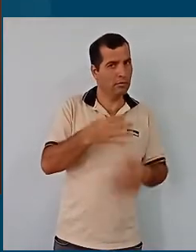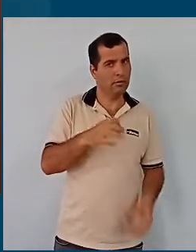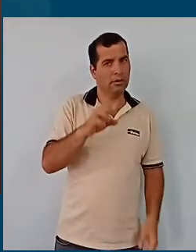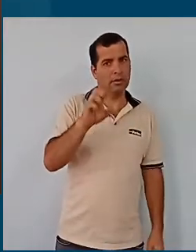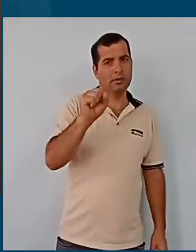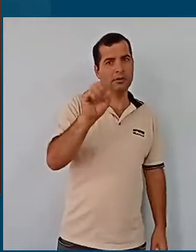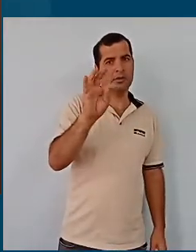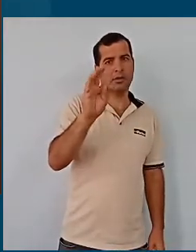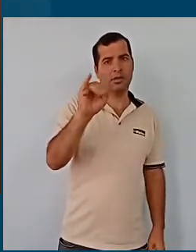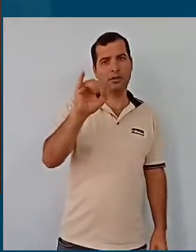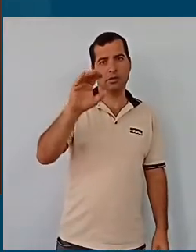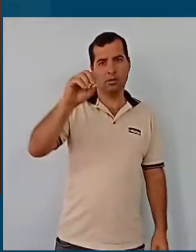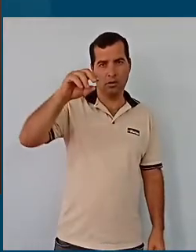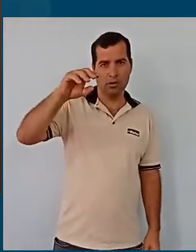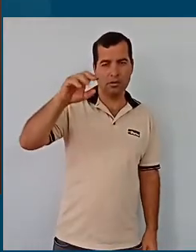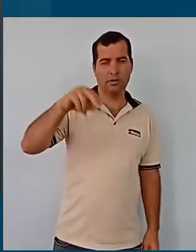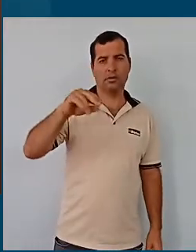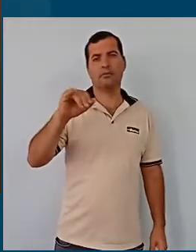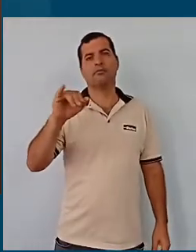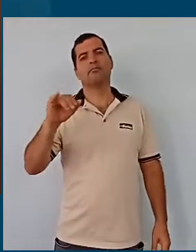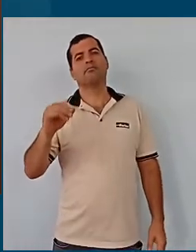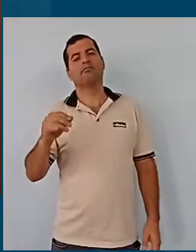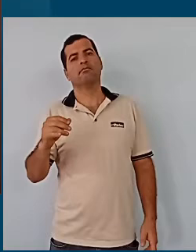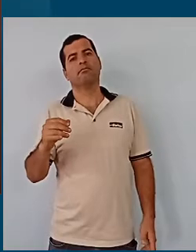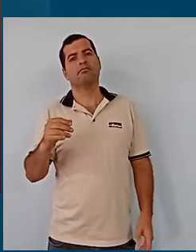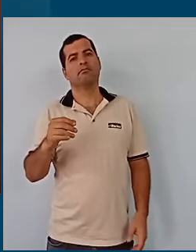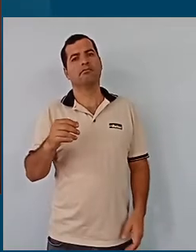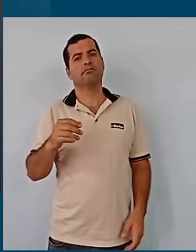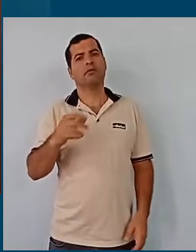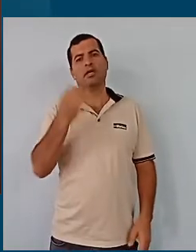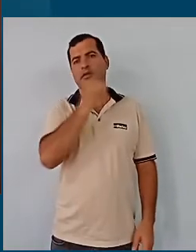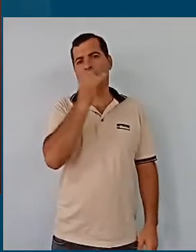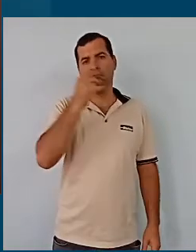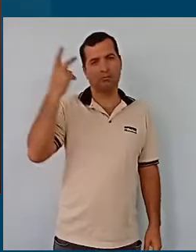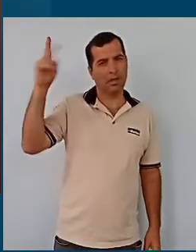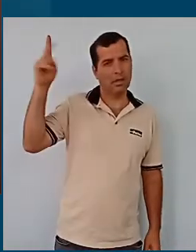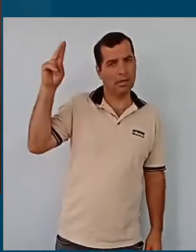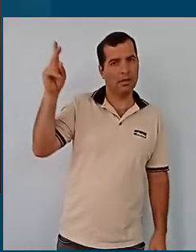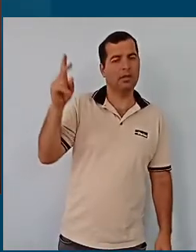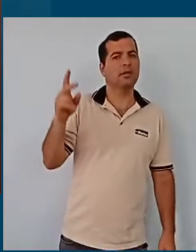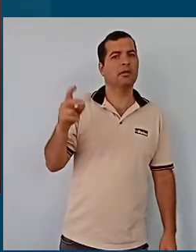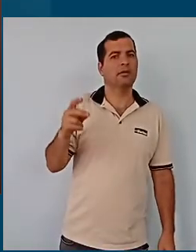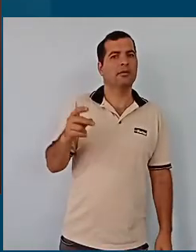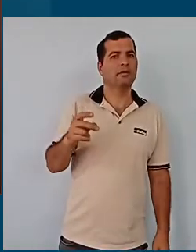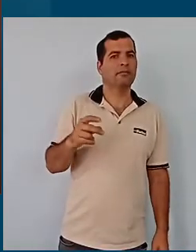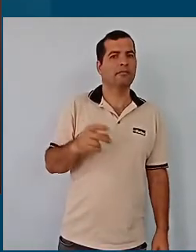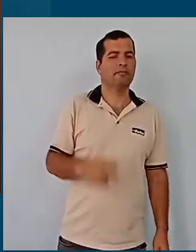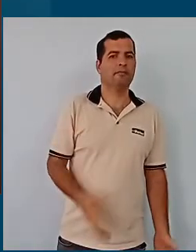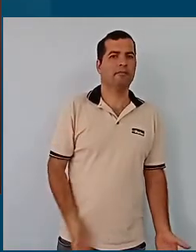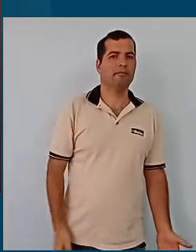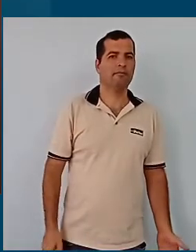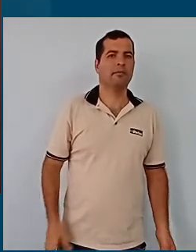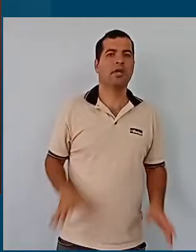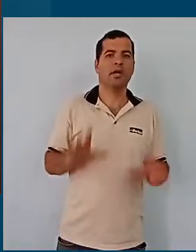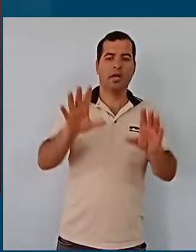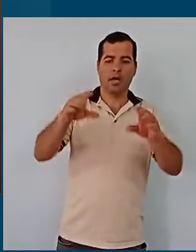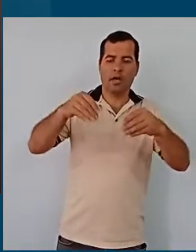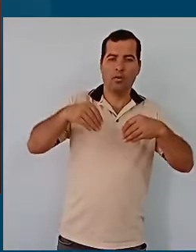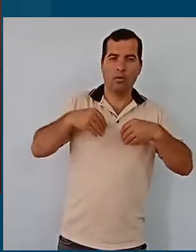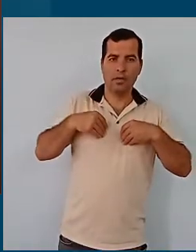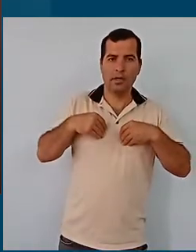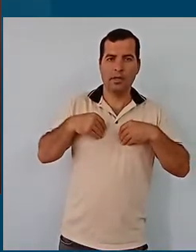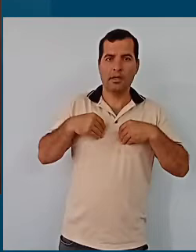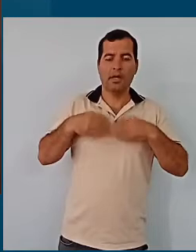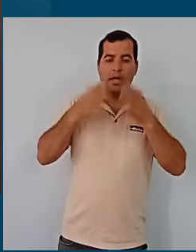Staccioli, que é um dos autores da pedagogia italiana, e eu tenho repetido, acolher e